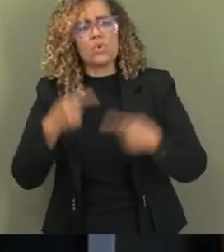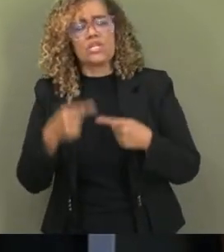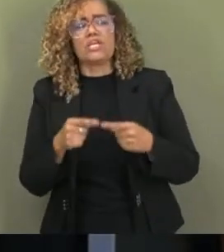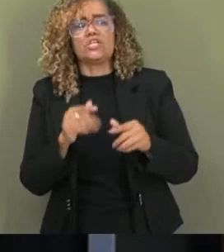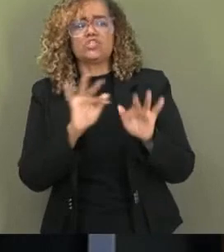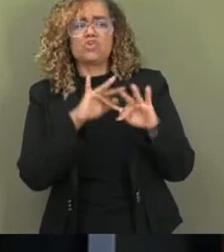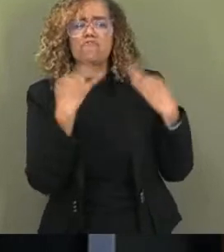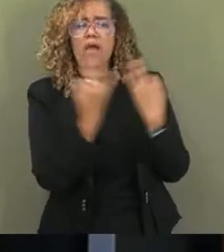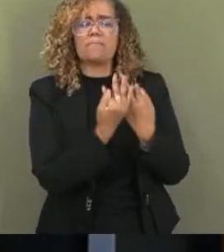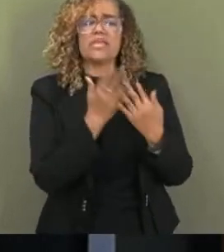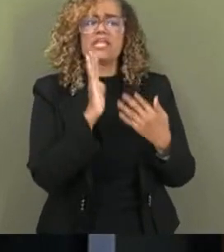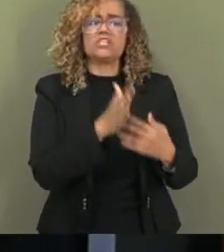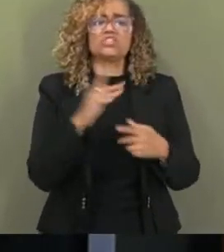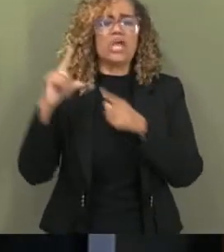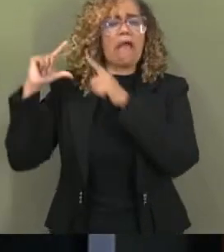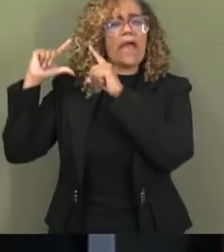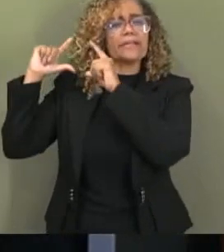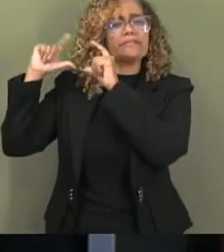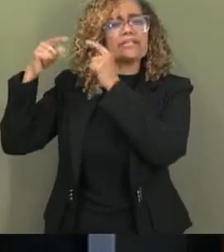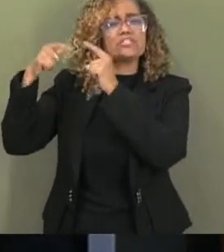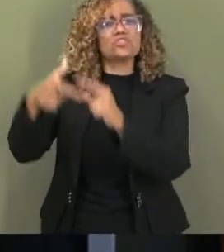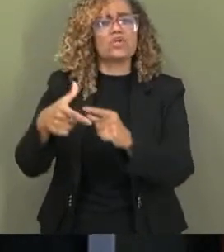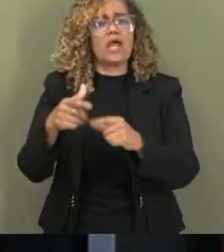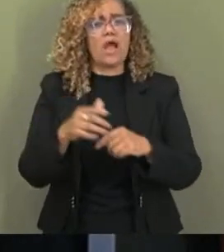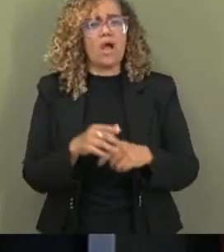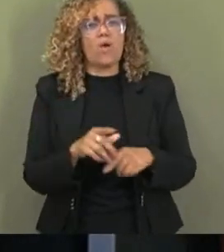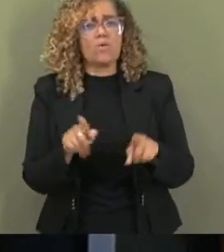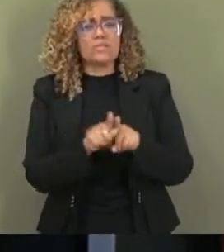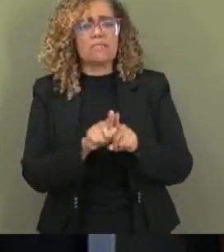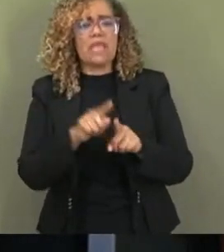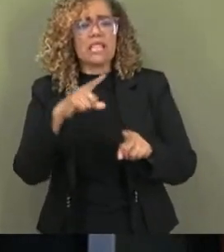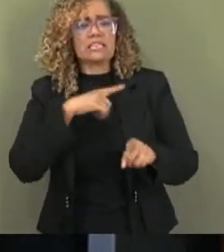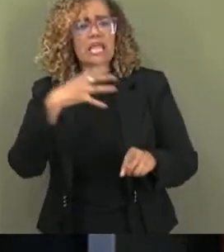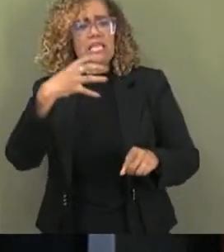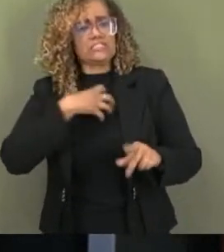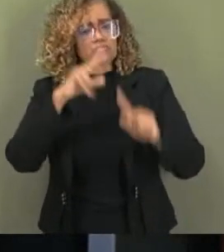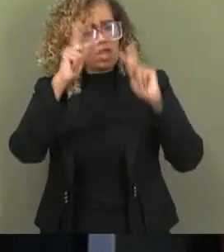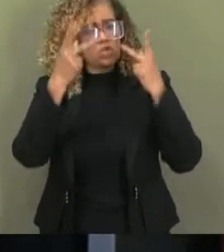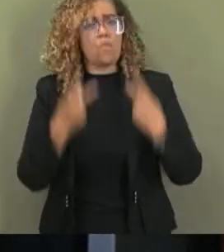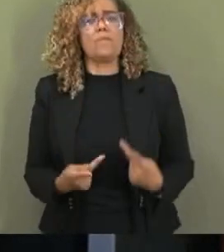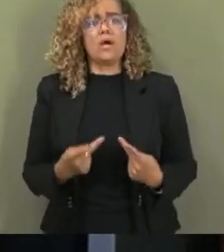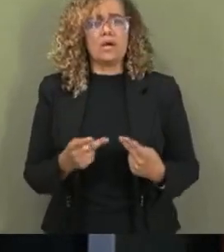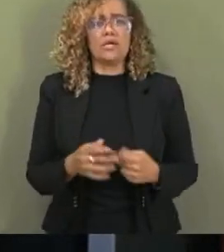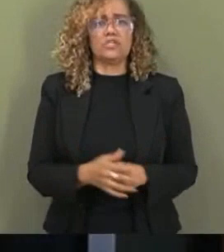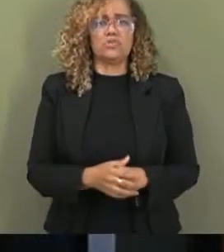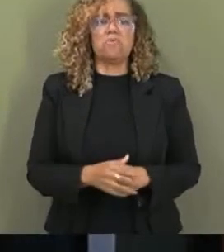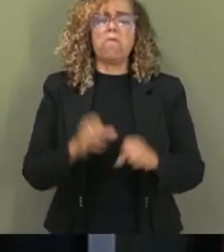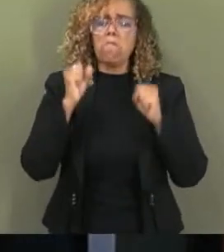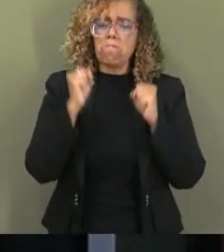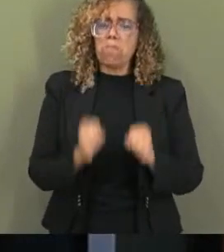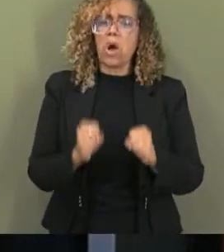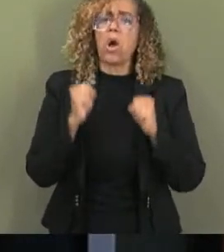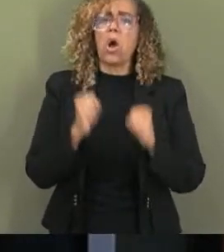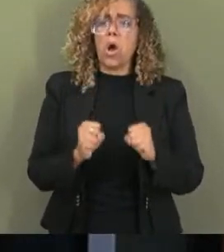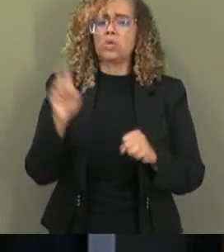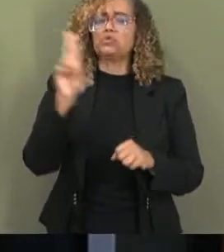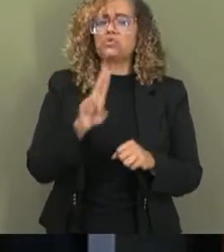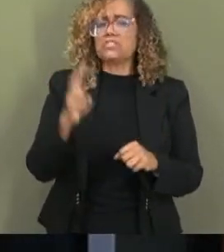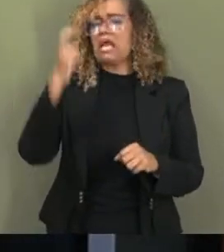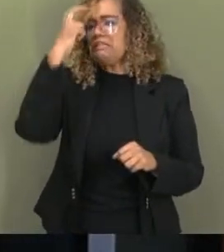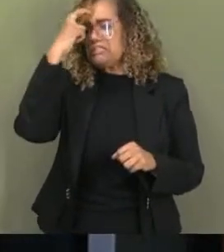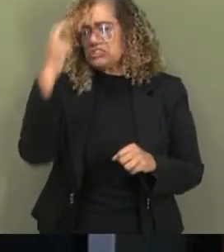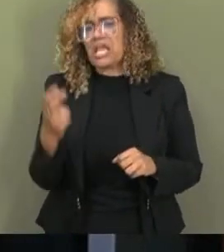tradicional, com um viés humanitário, que possa, utilizando a sua inteligência, a